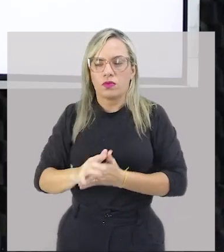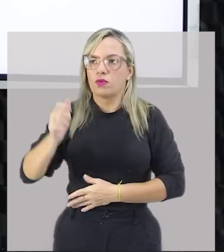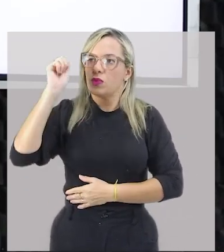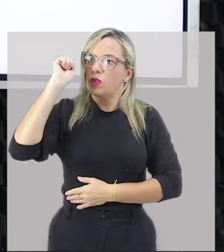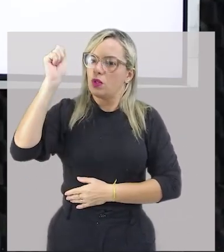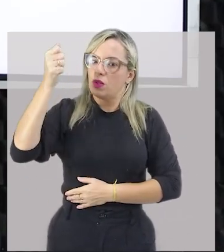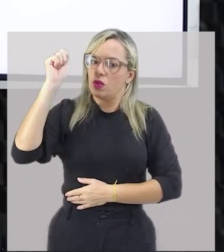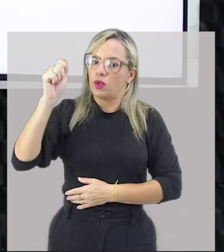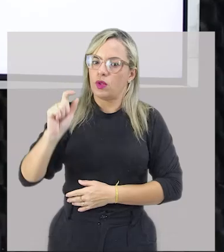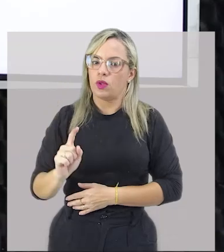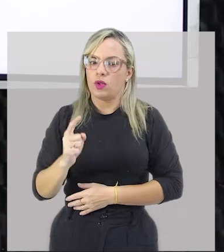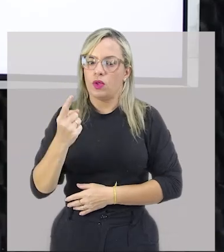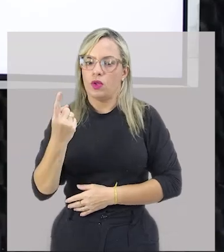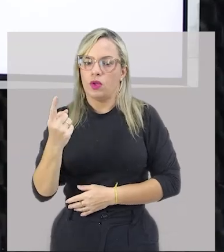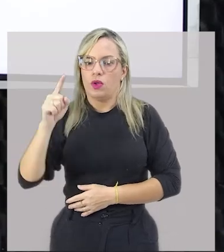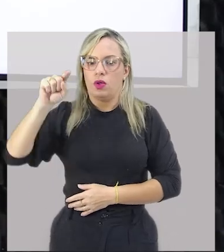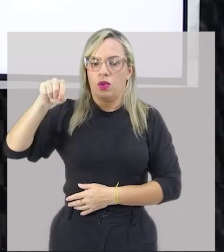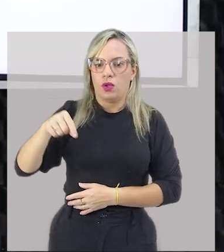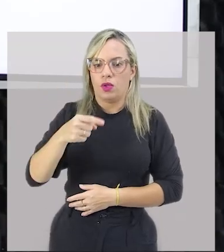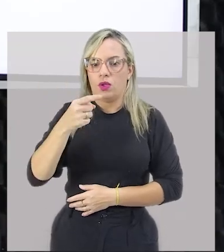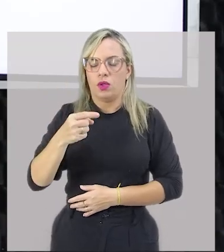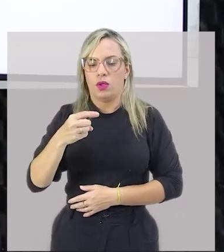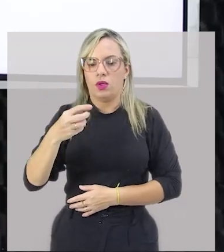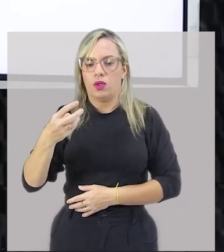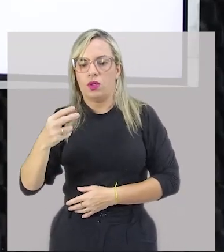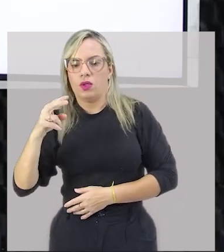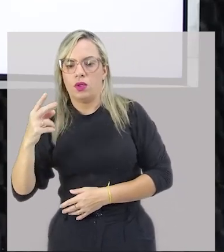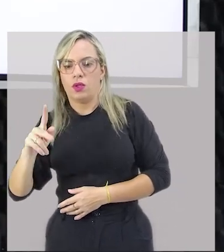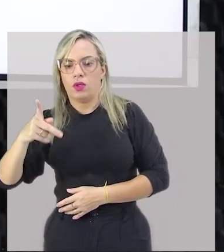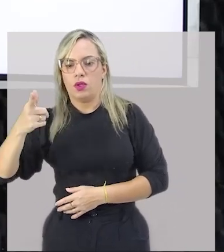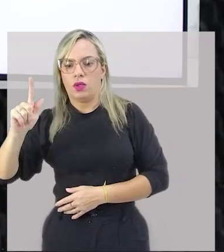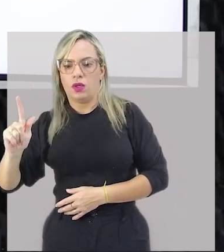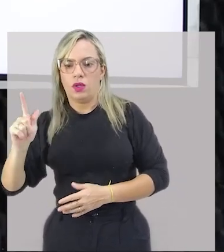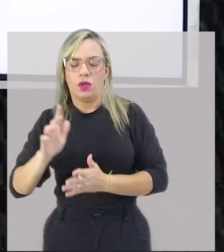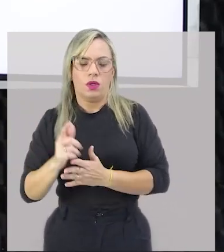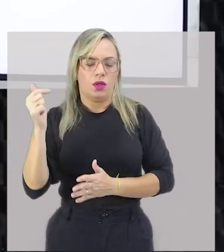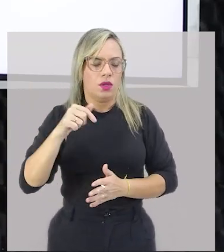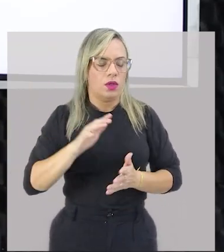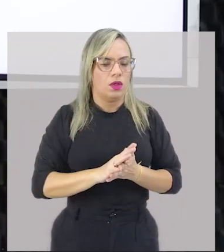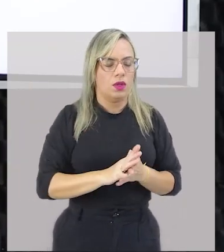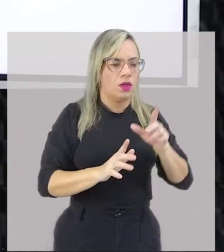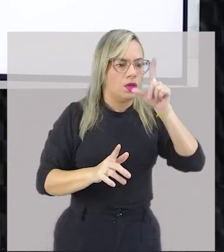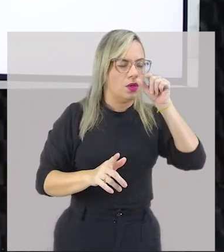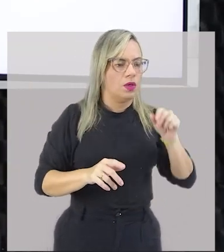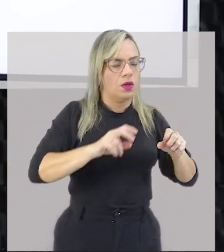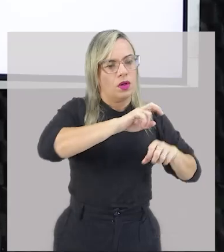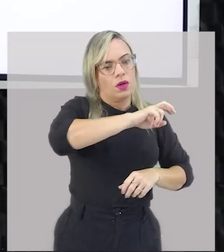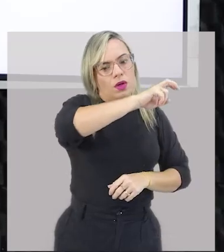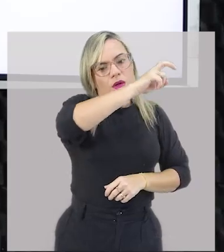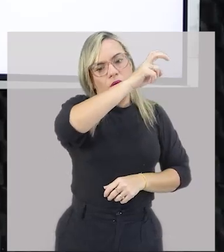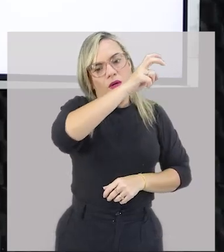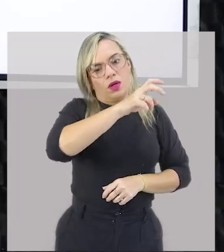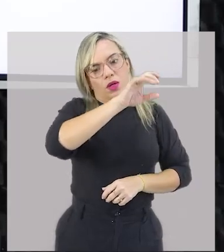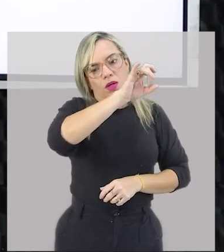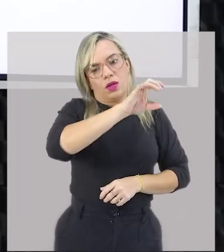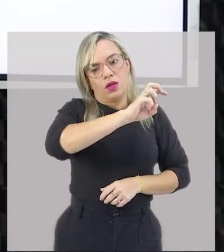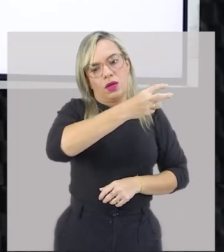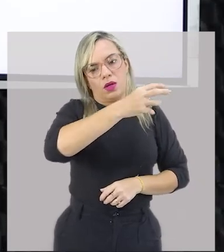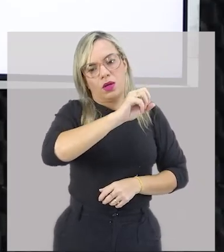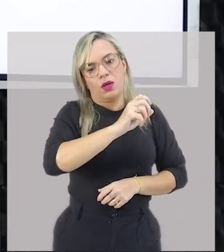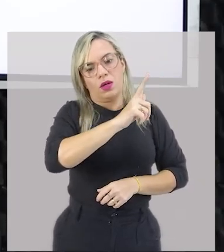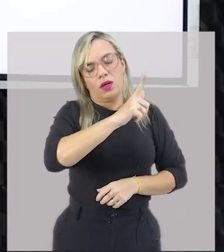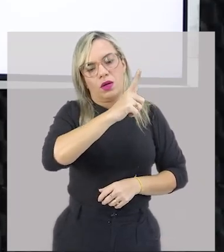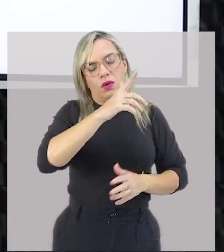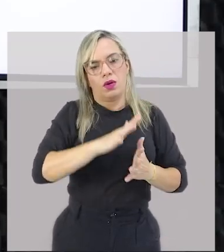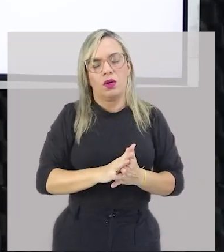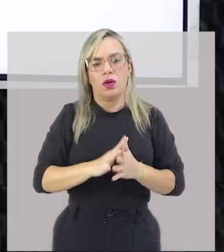de 1,320 kg quanto uma pena de 30 gramas apenas, quando abandonadas,